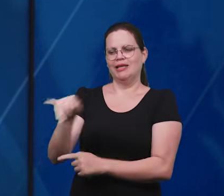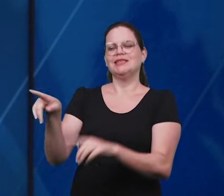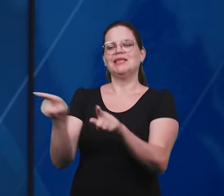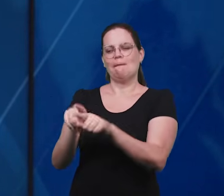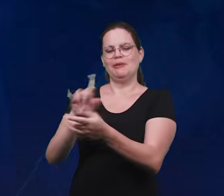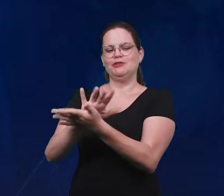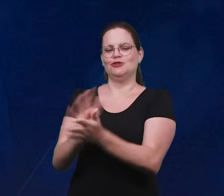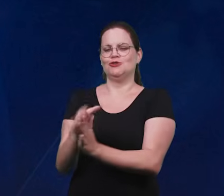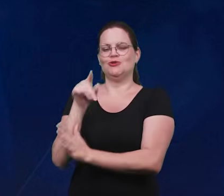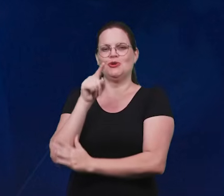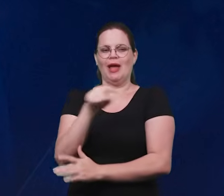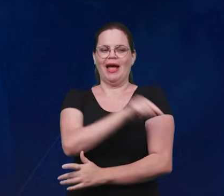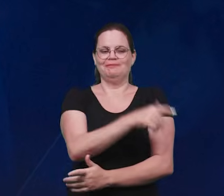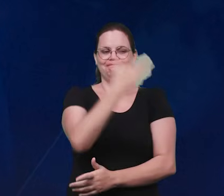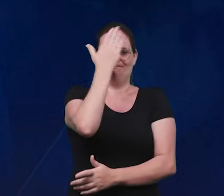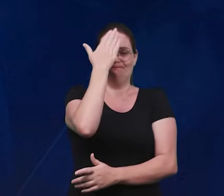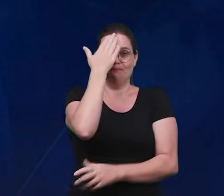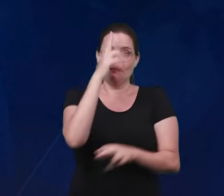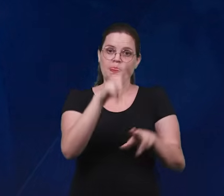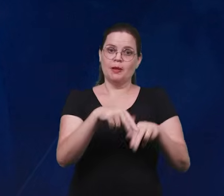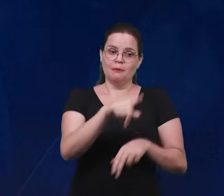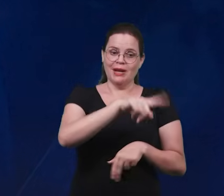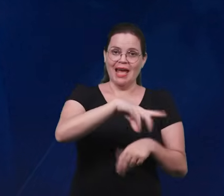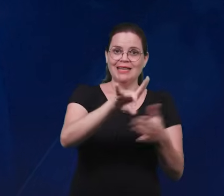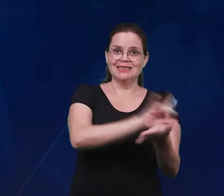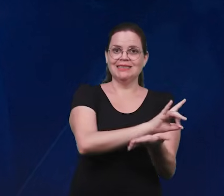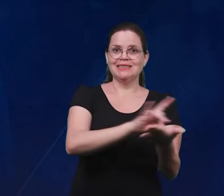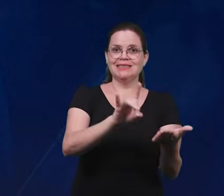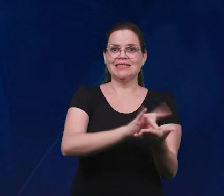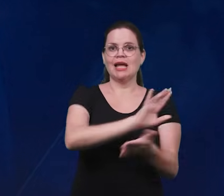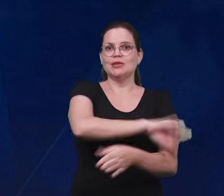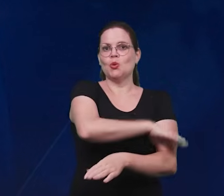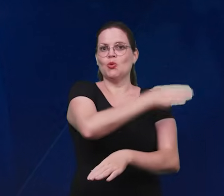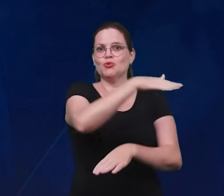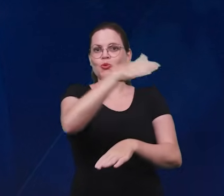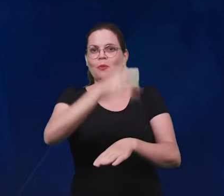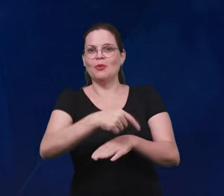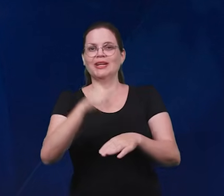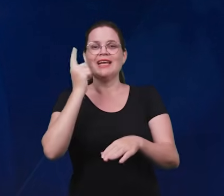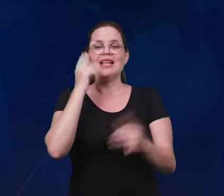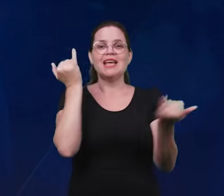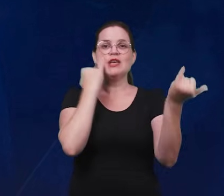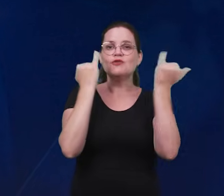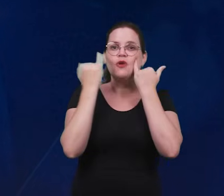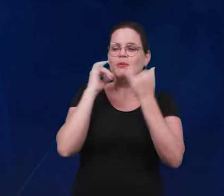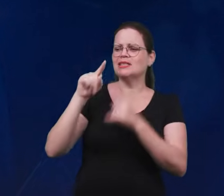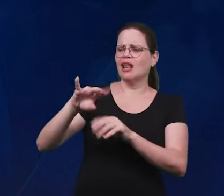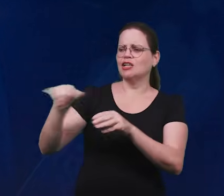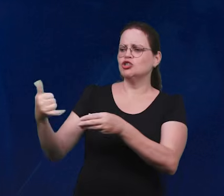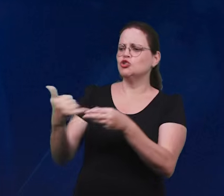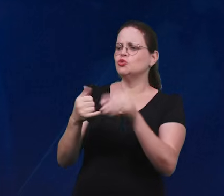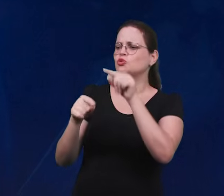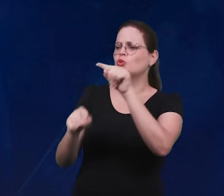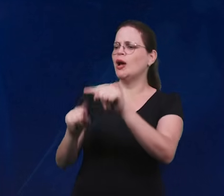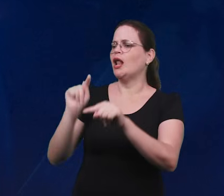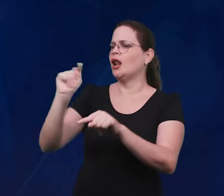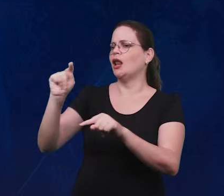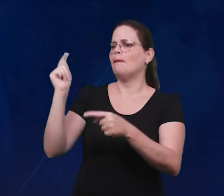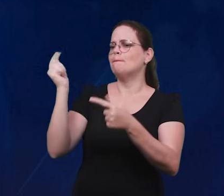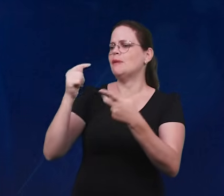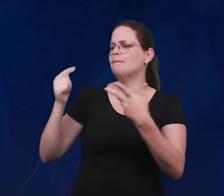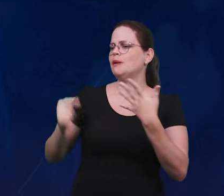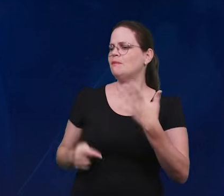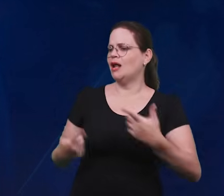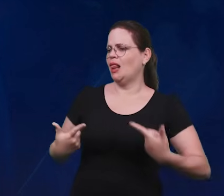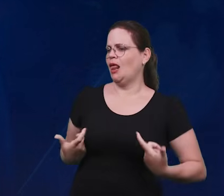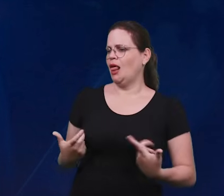Ai. Por esta razão, os moradores de Gibeon, ao ouvirem que aquilo que Josué havia